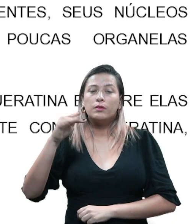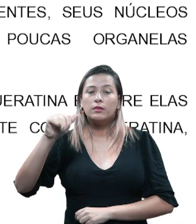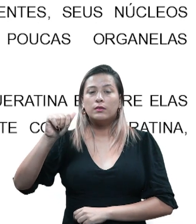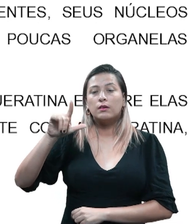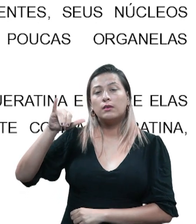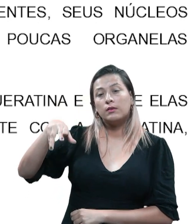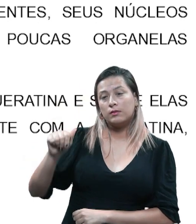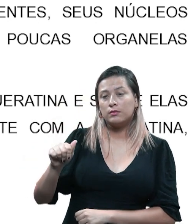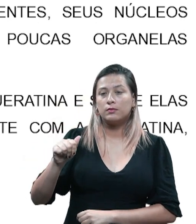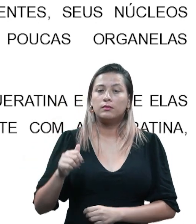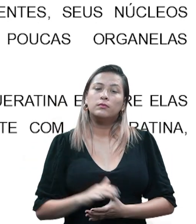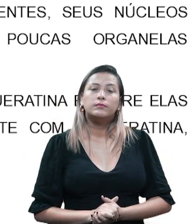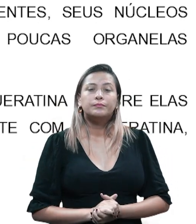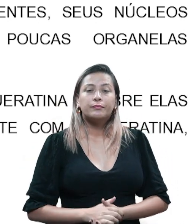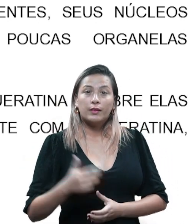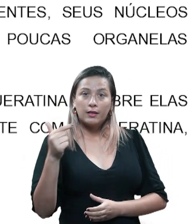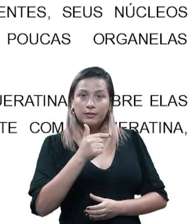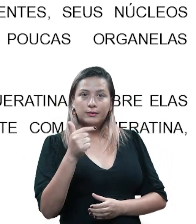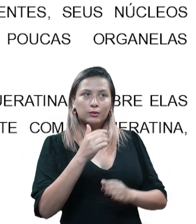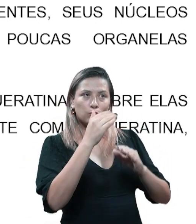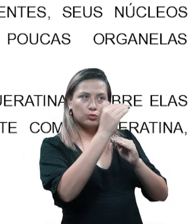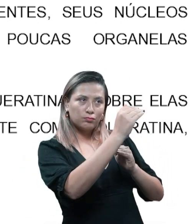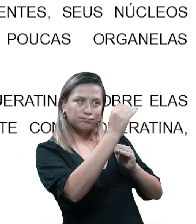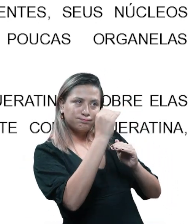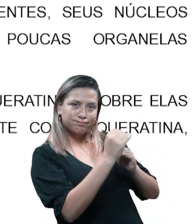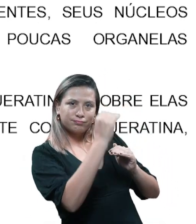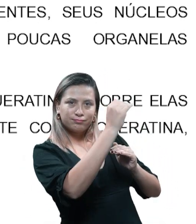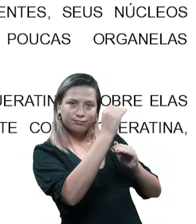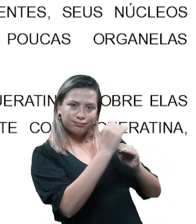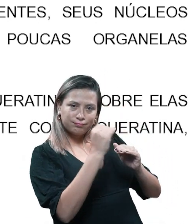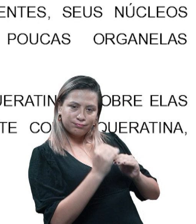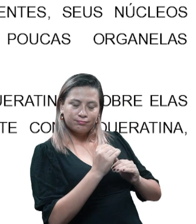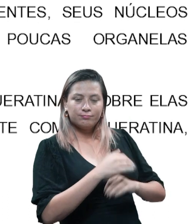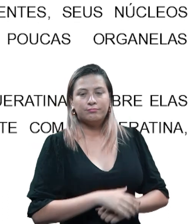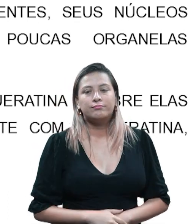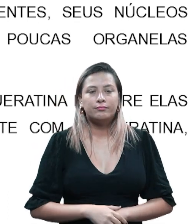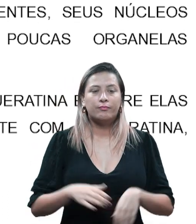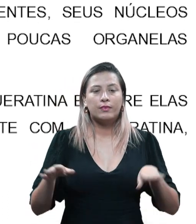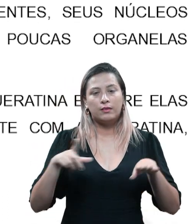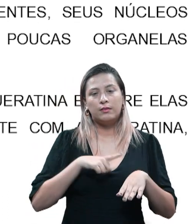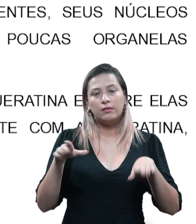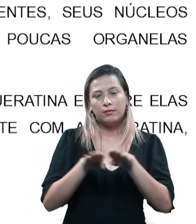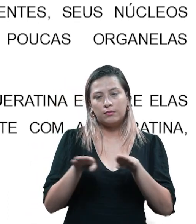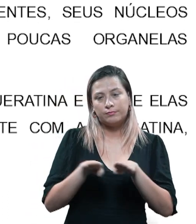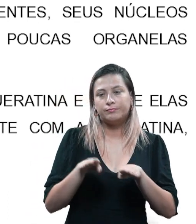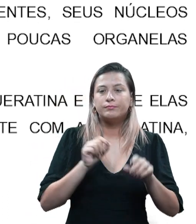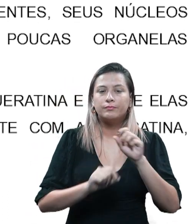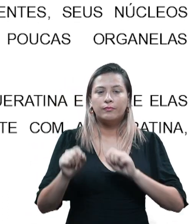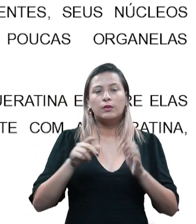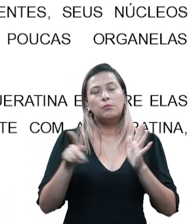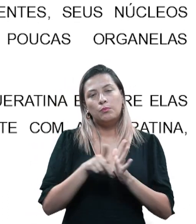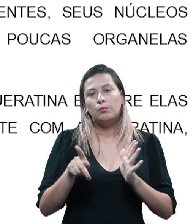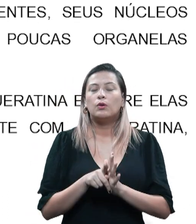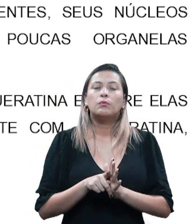a segunda do exterior para o interior. Nela também nós vamos encontrar terminações que são responsáveis pelo